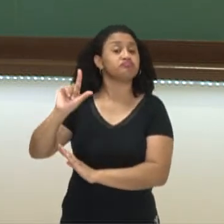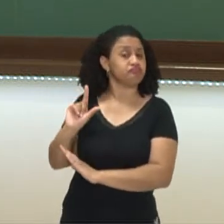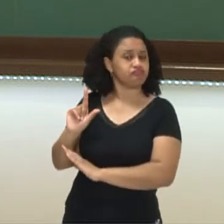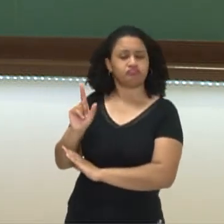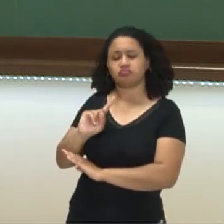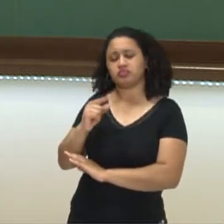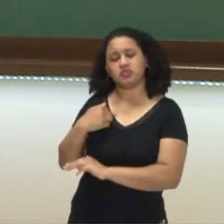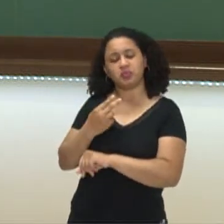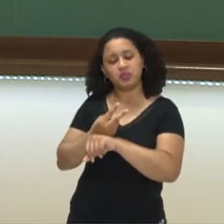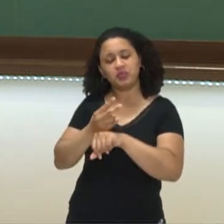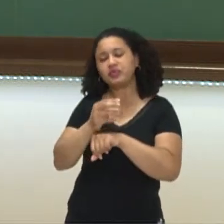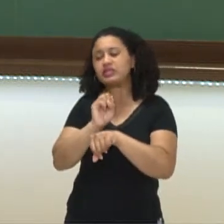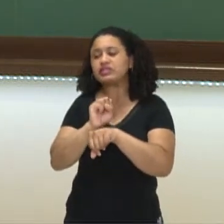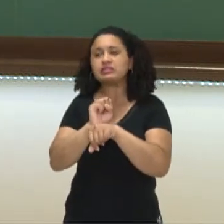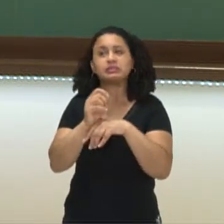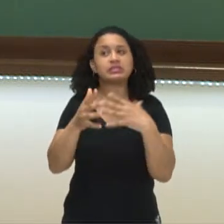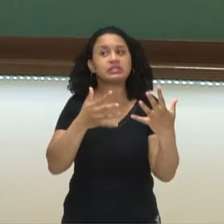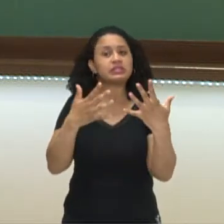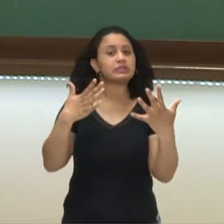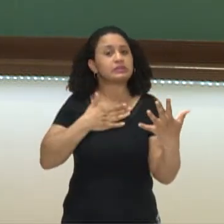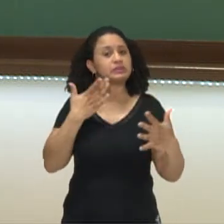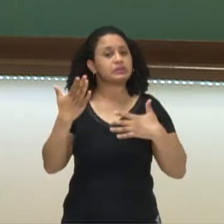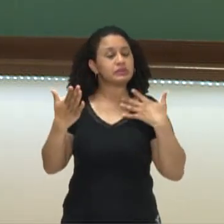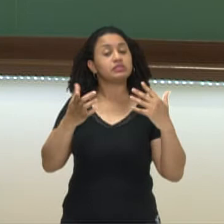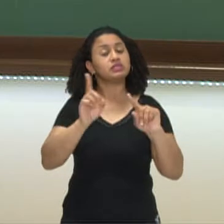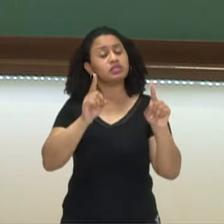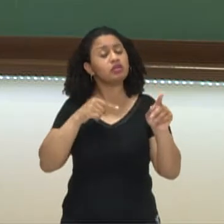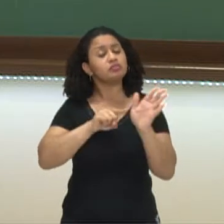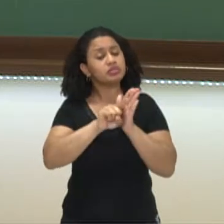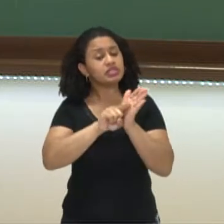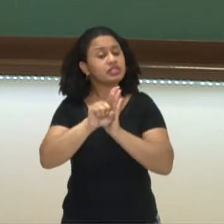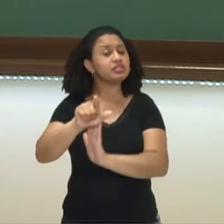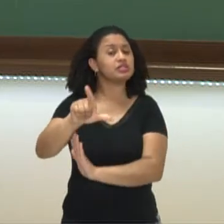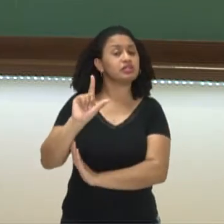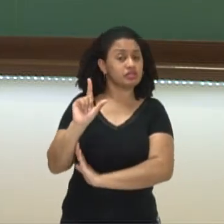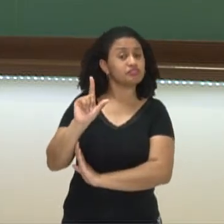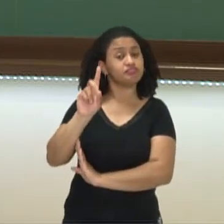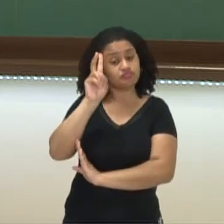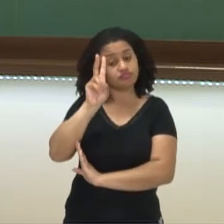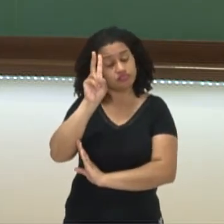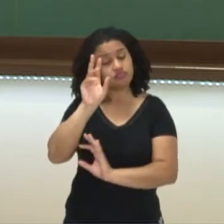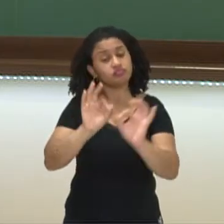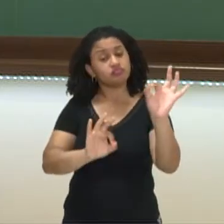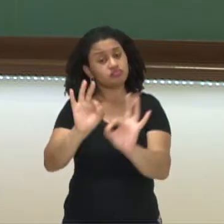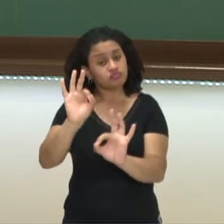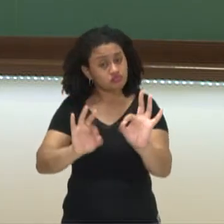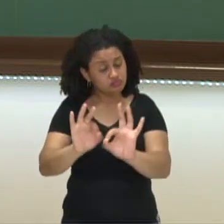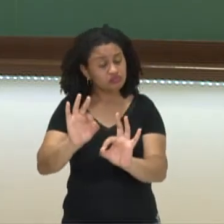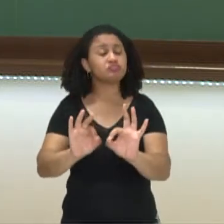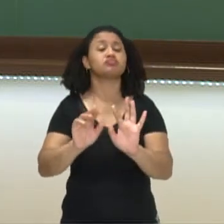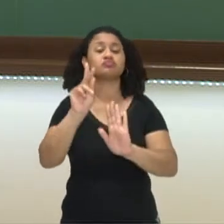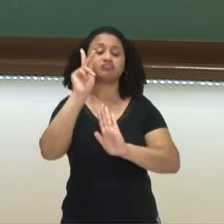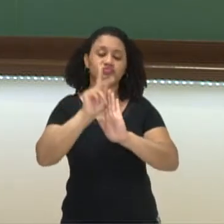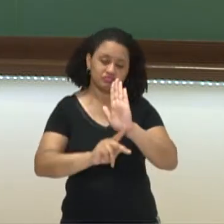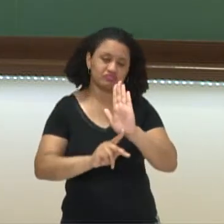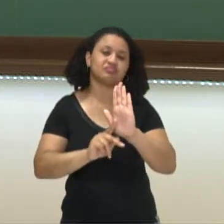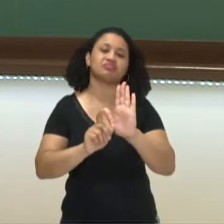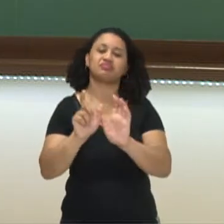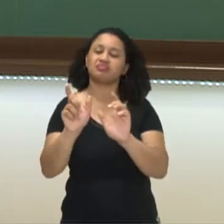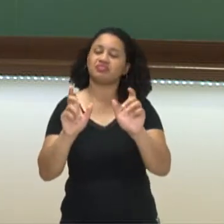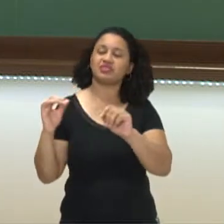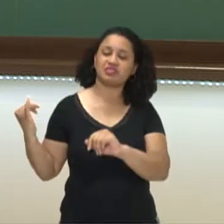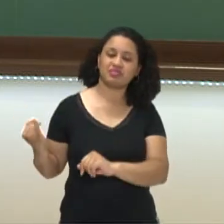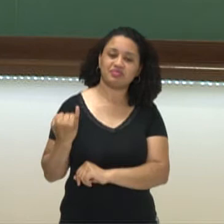Não procure esperar por surpresas, tenha um conhecimento antes. Lembre-se, organização, planejamento, são palavras